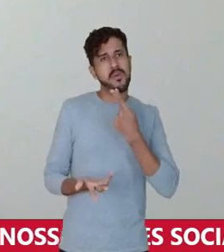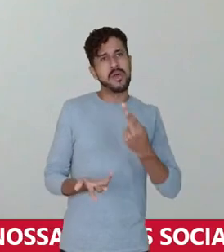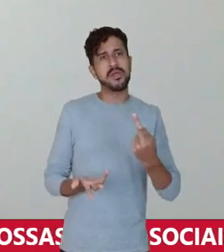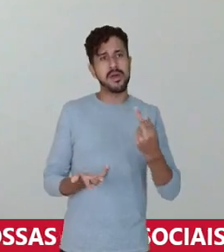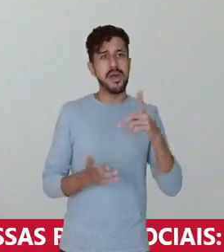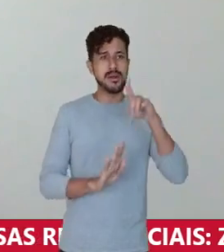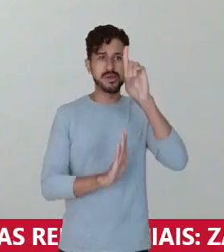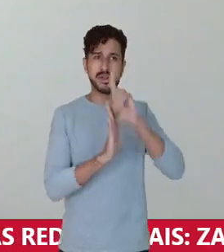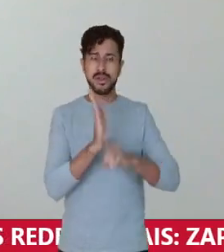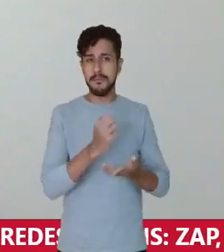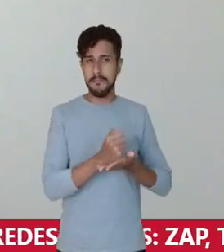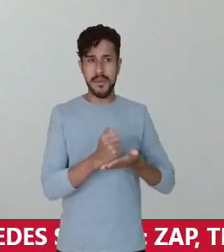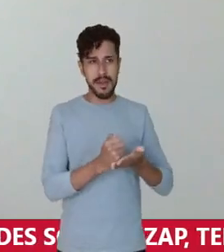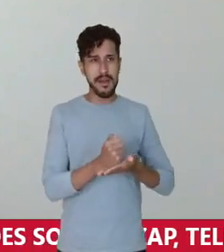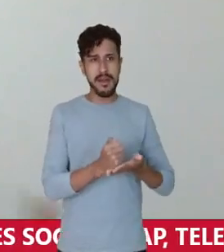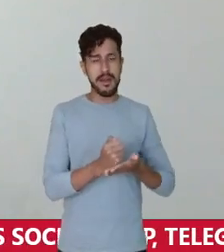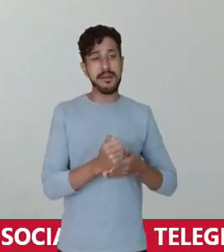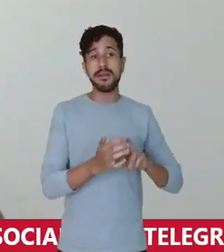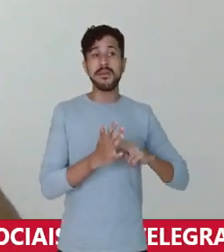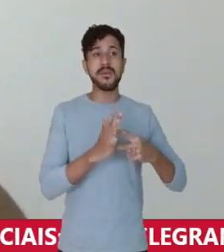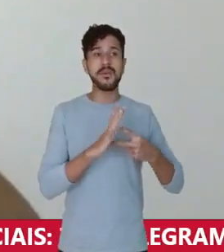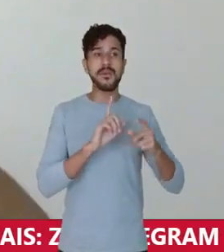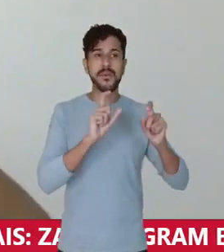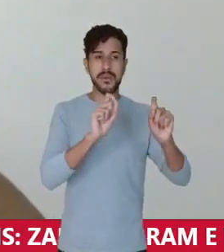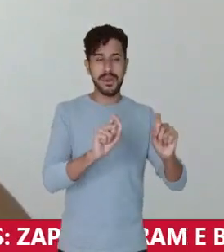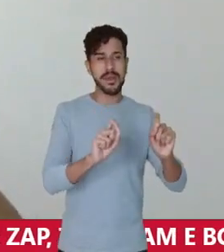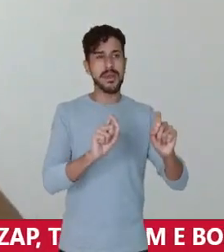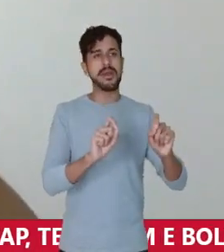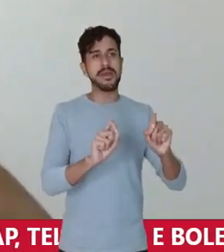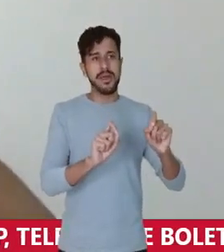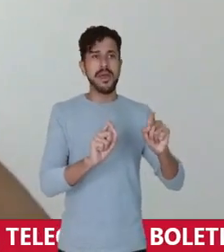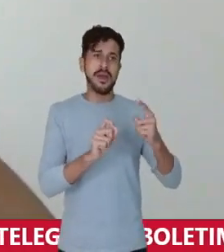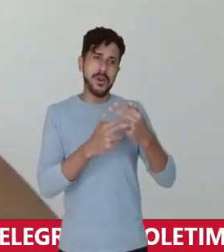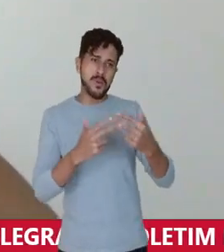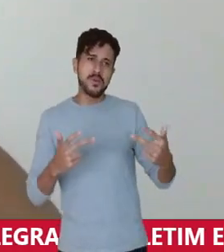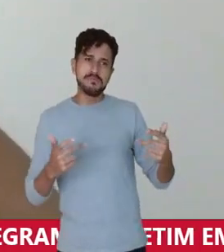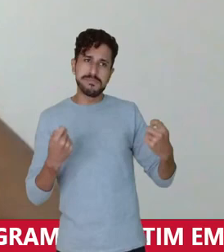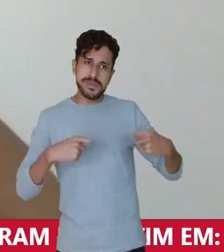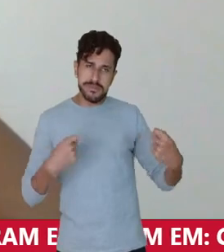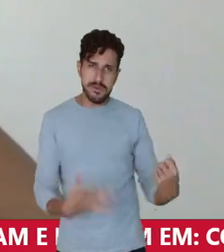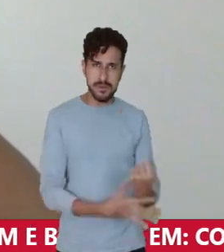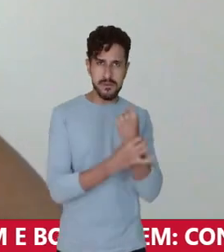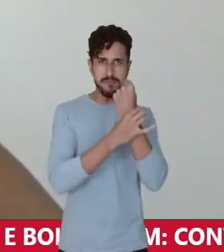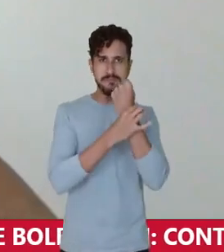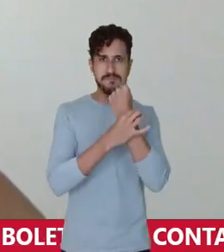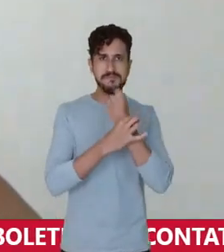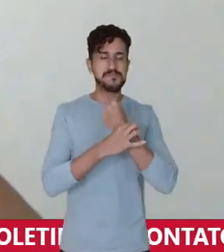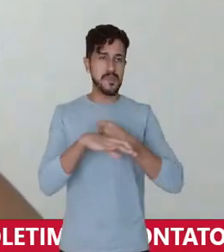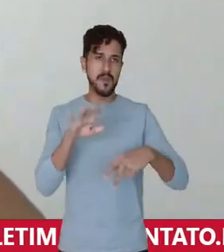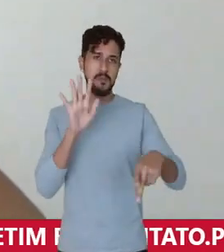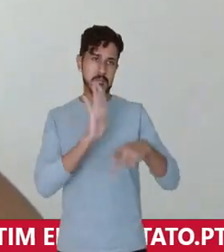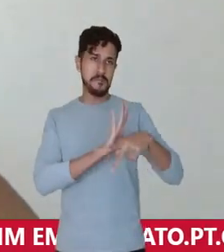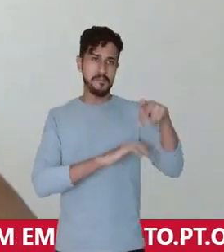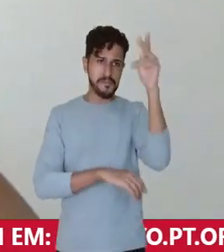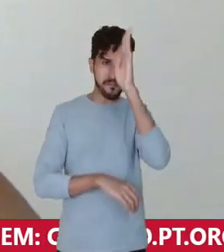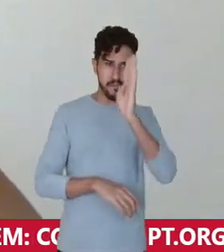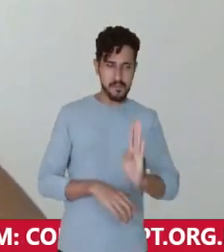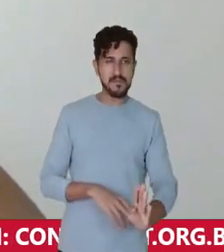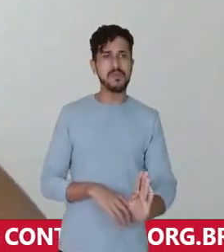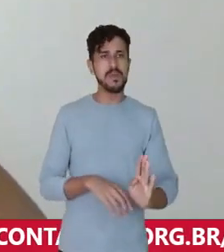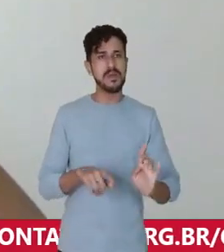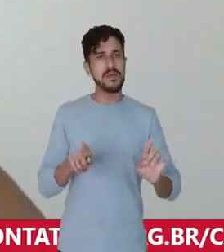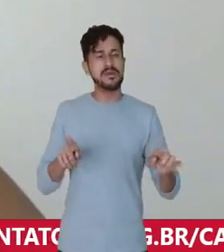de direitos básicos, né? Ou seja, aquilo que deveria ser assegurado pelo Estado brasileiro e